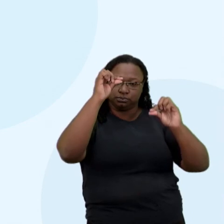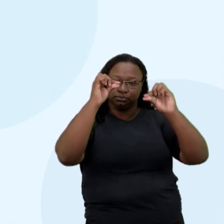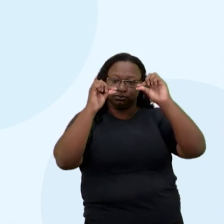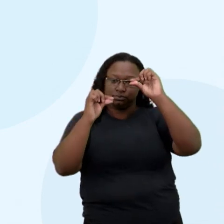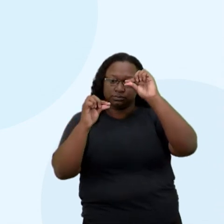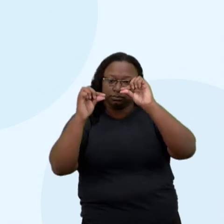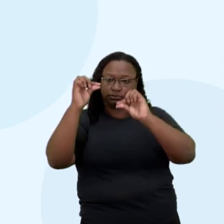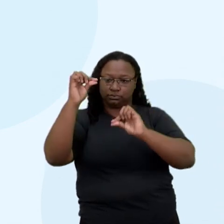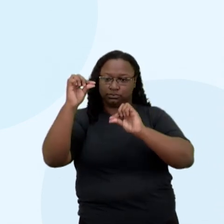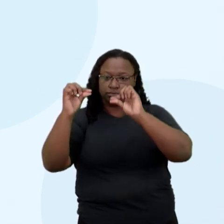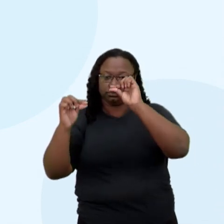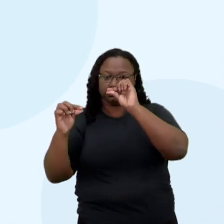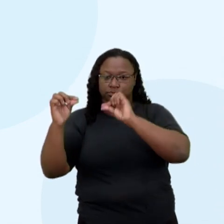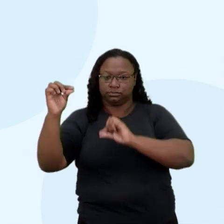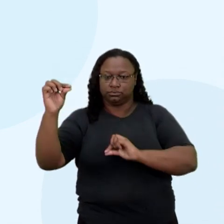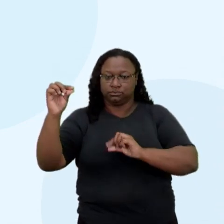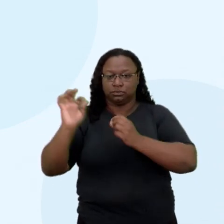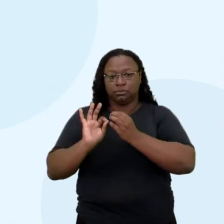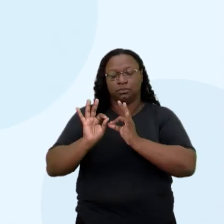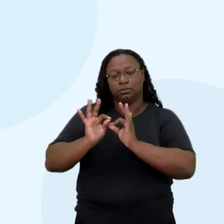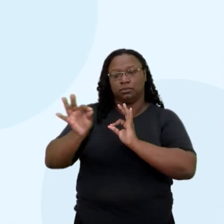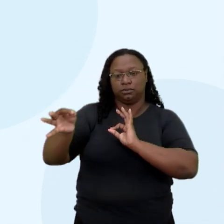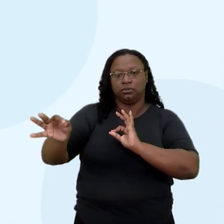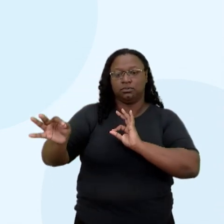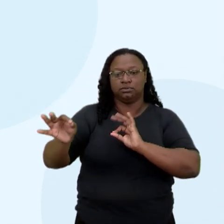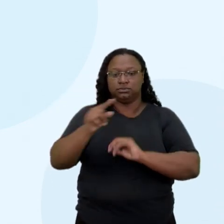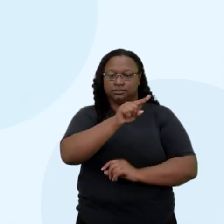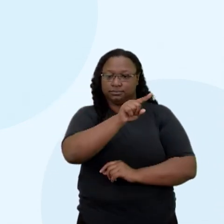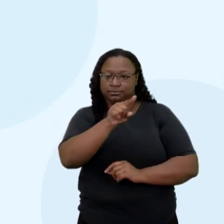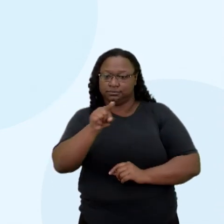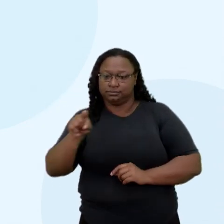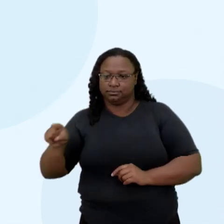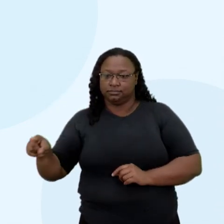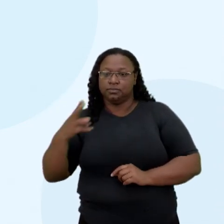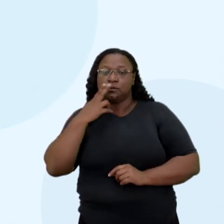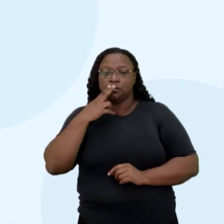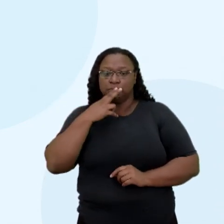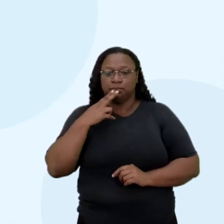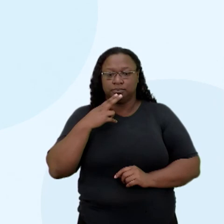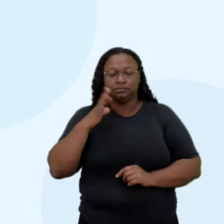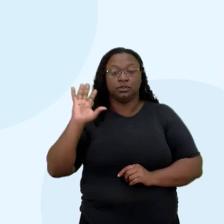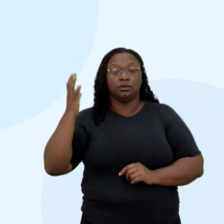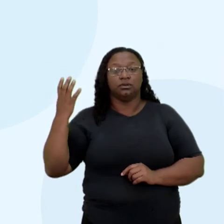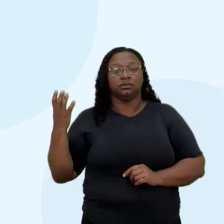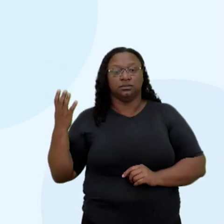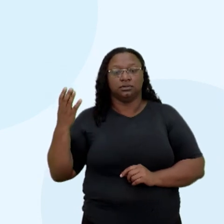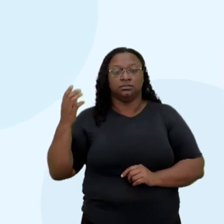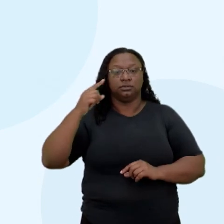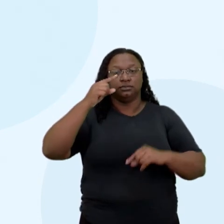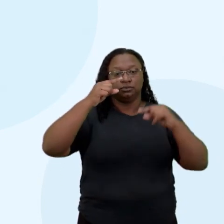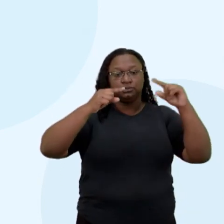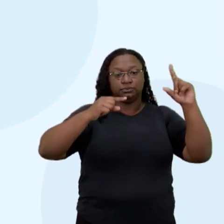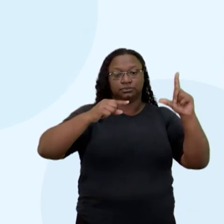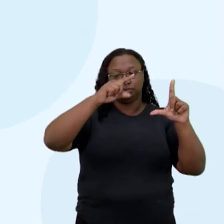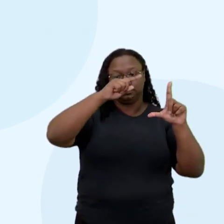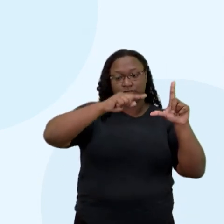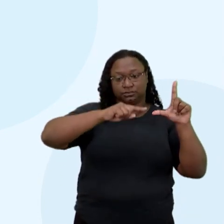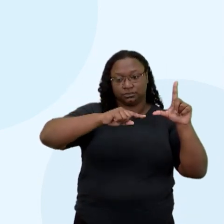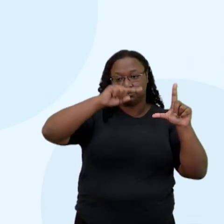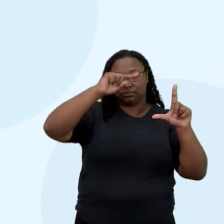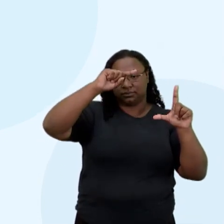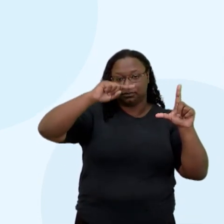longe aí da reta em questão destacada em vermelho. Então, na realidade, o que acontece? Eles são pontos